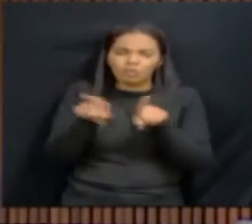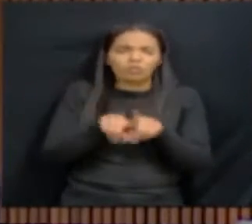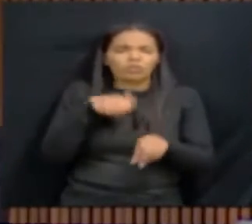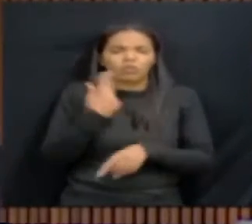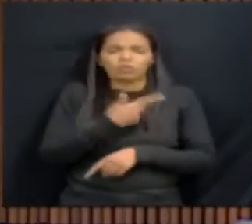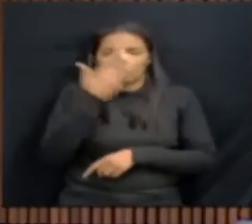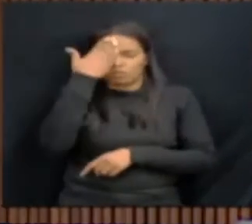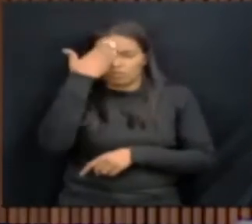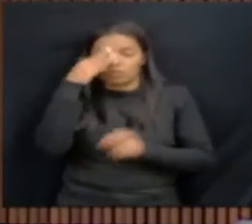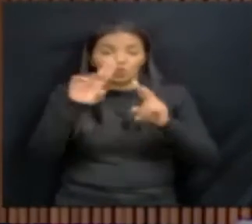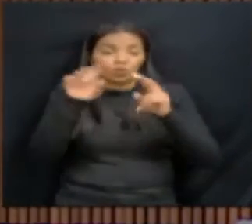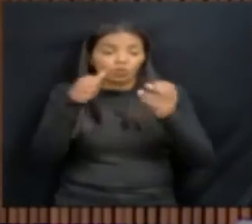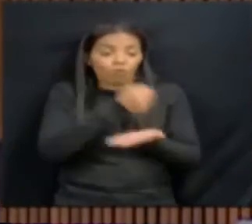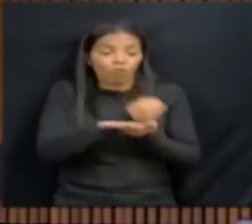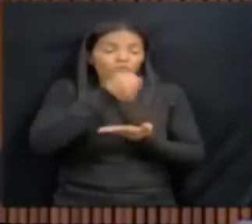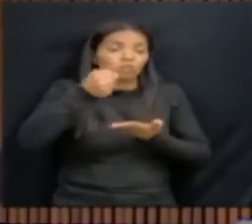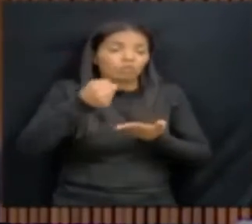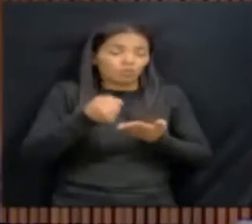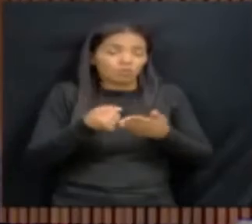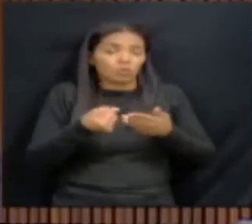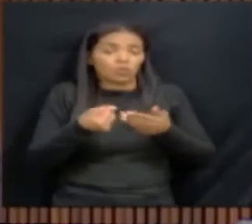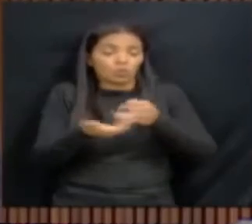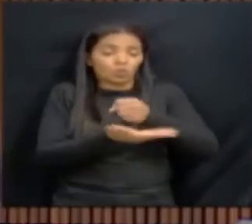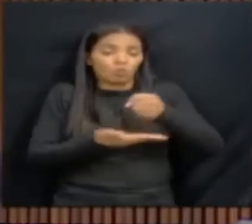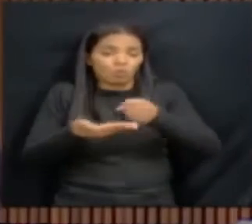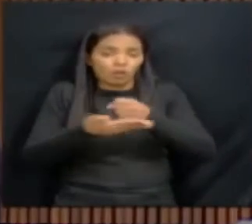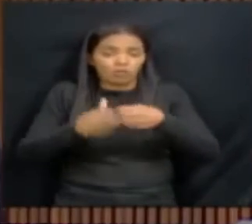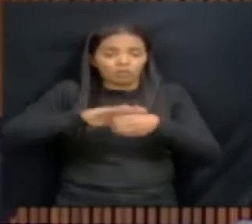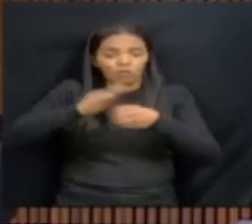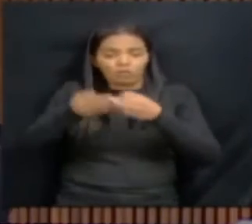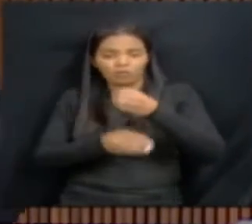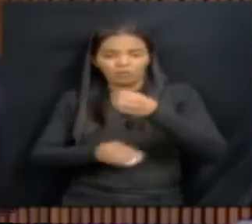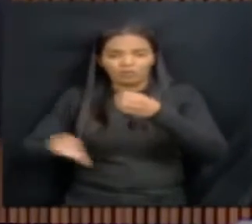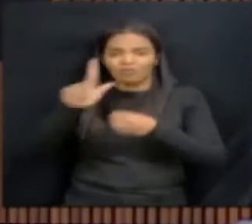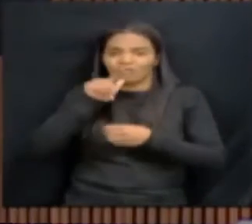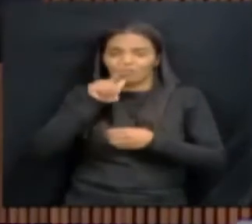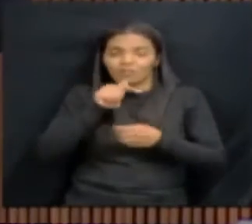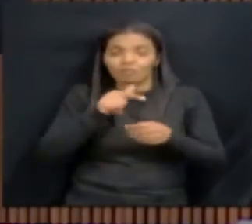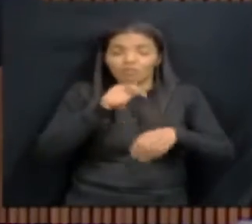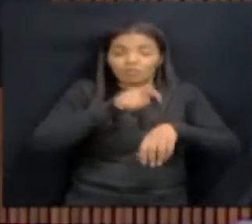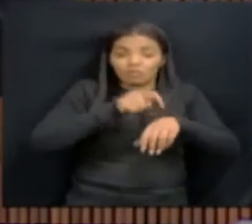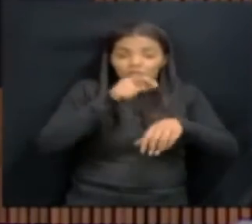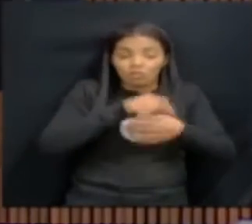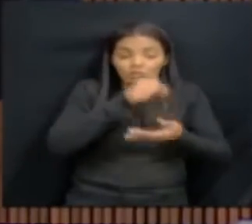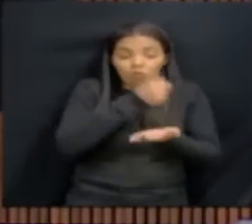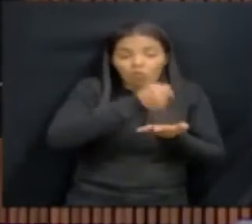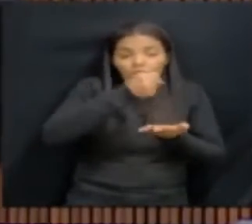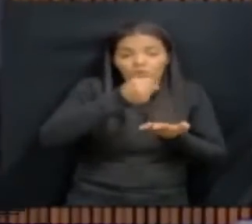serviço básico no processo de alienação enquanto perdurar os contratos